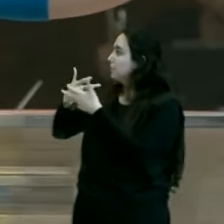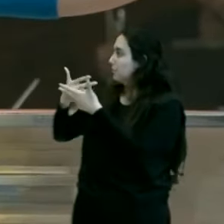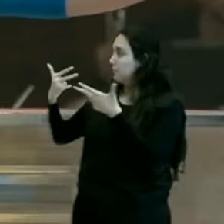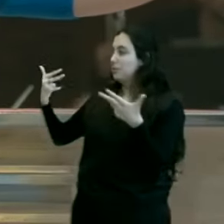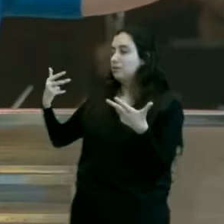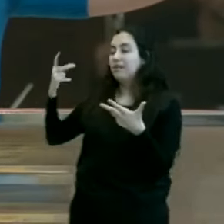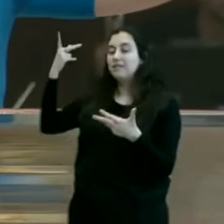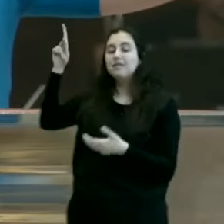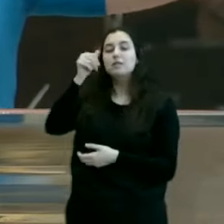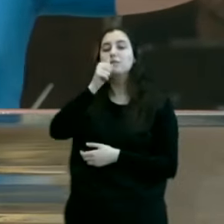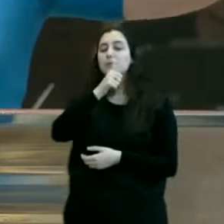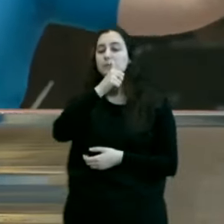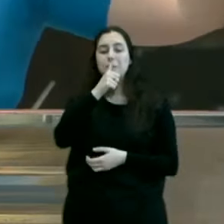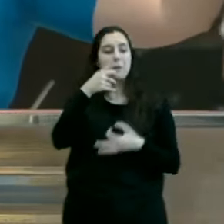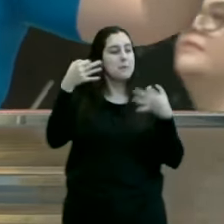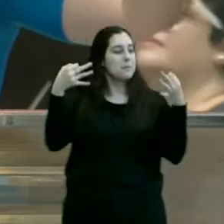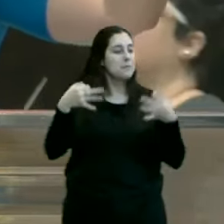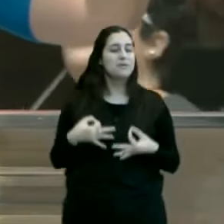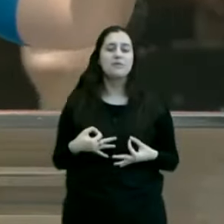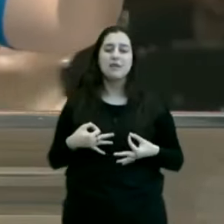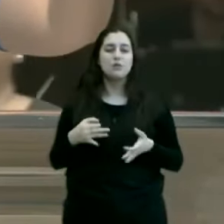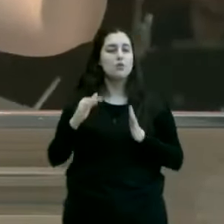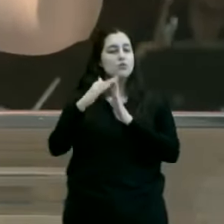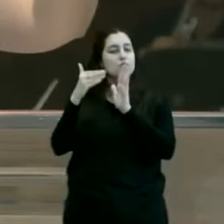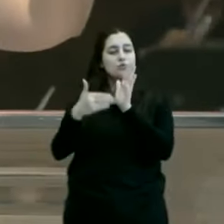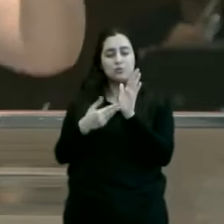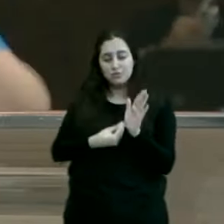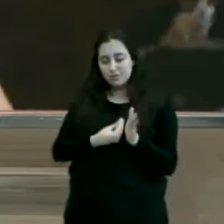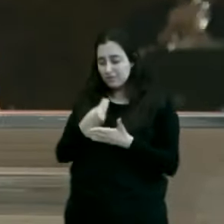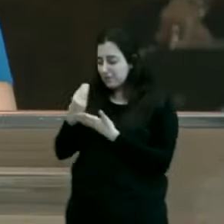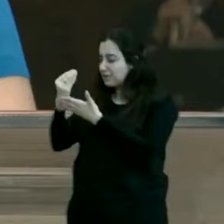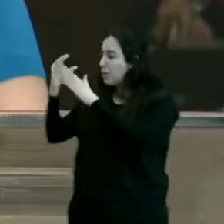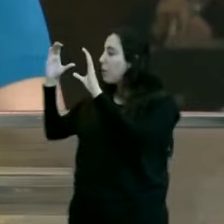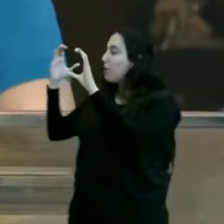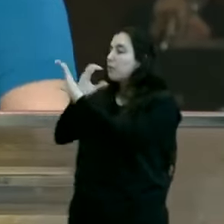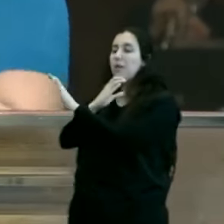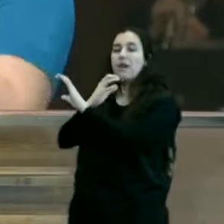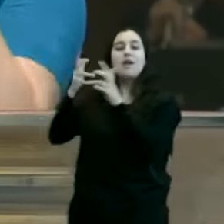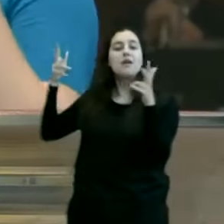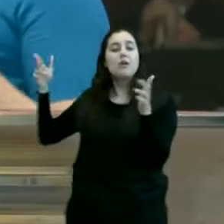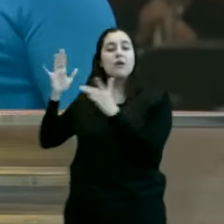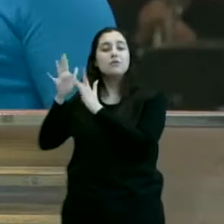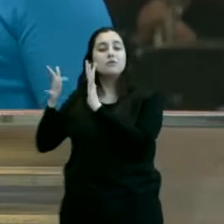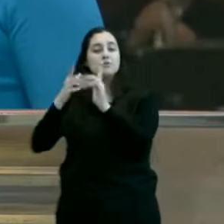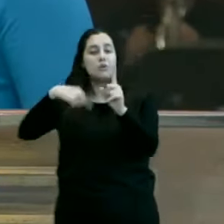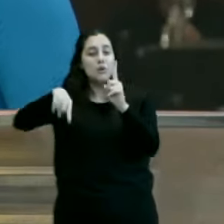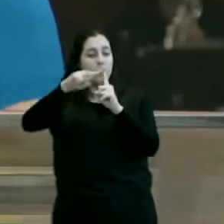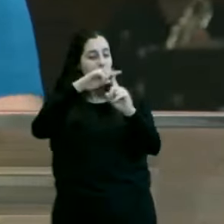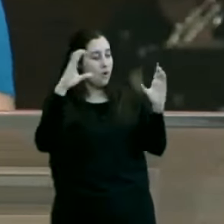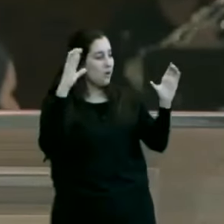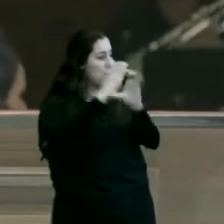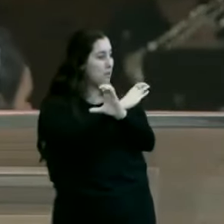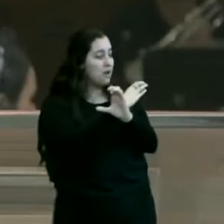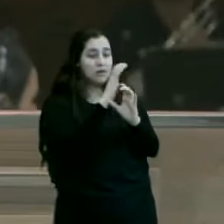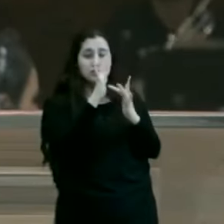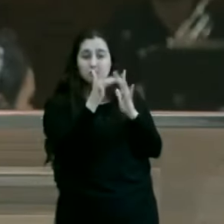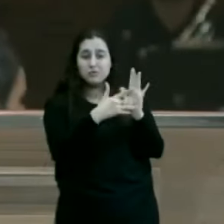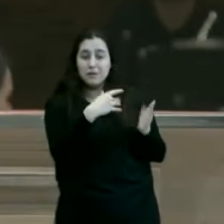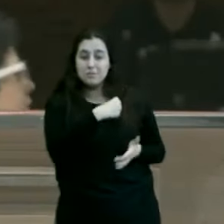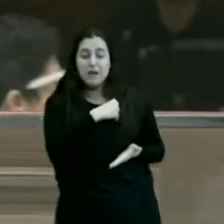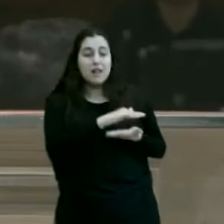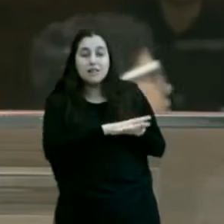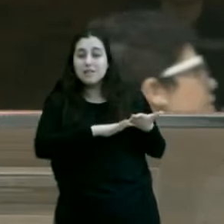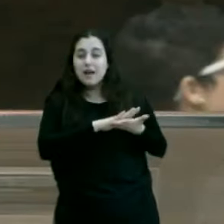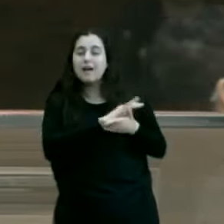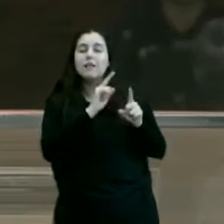sacrifício perfeito, da entrega total. Aquele que não tinha defeitos, aquele que morreu